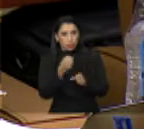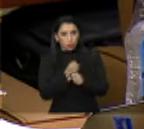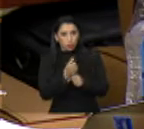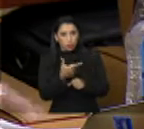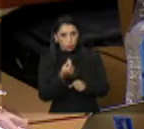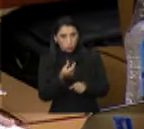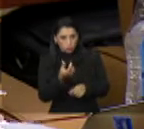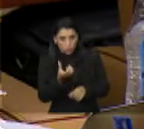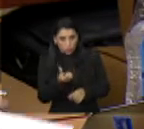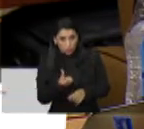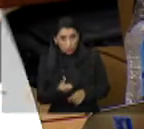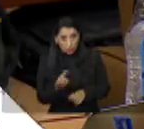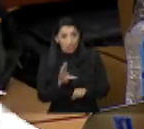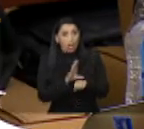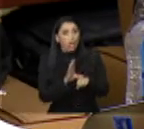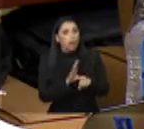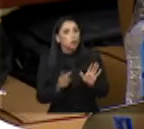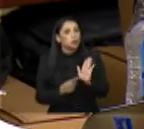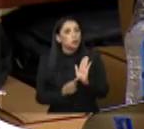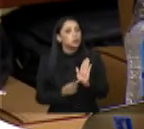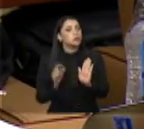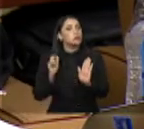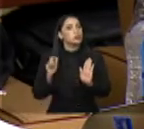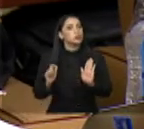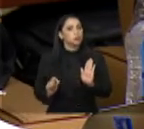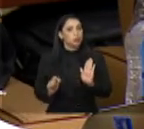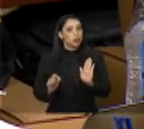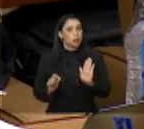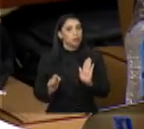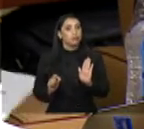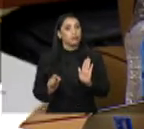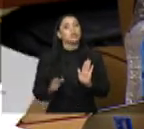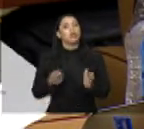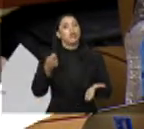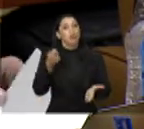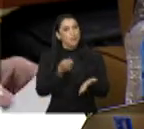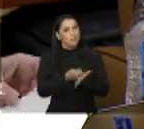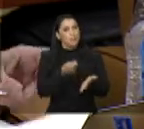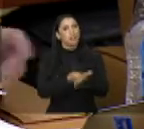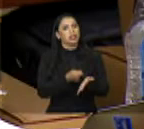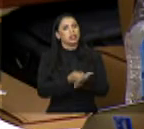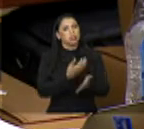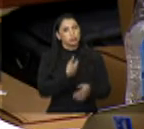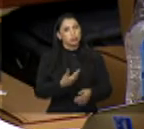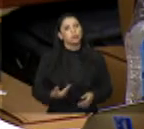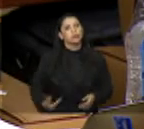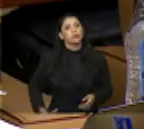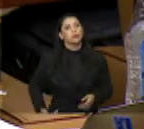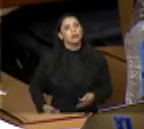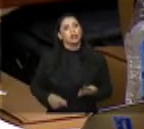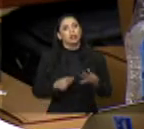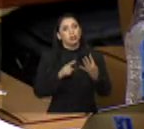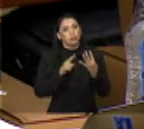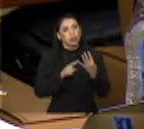a constituição também prevê como dever do Estado quatro